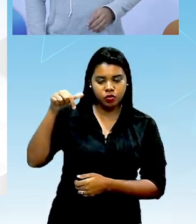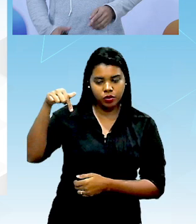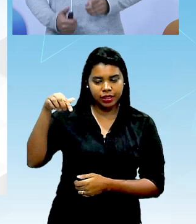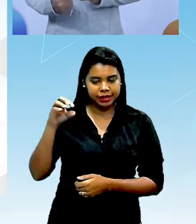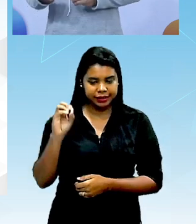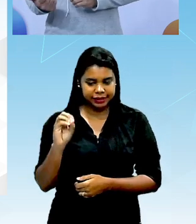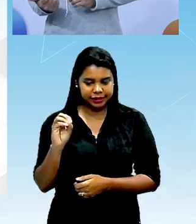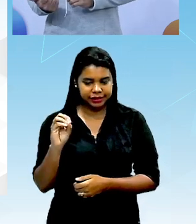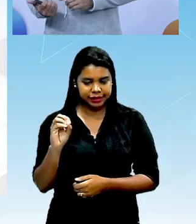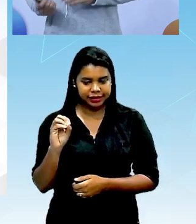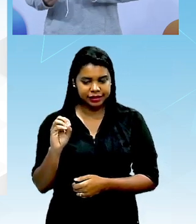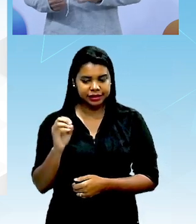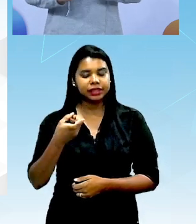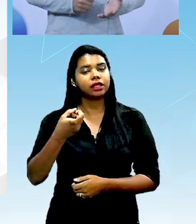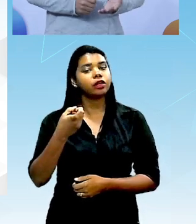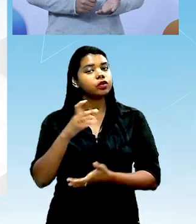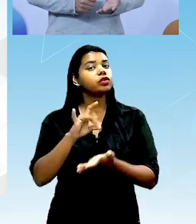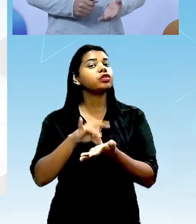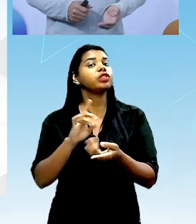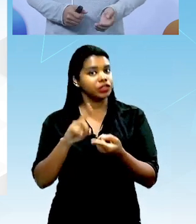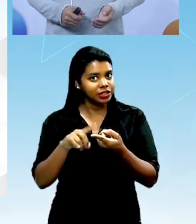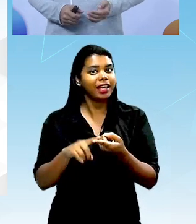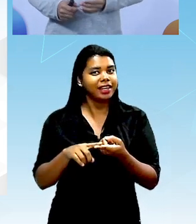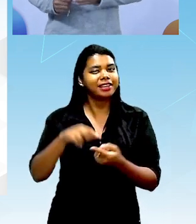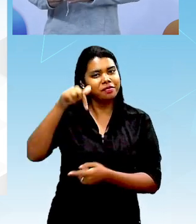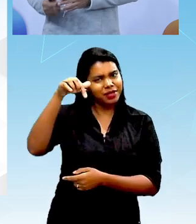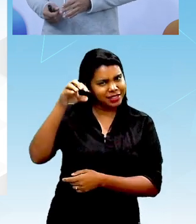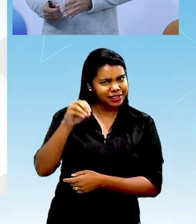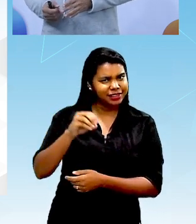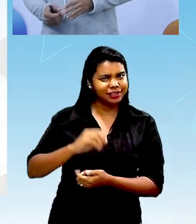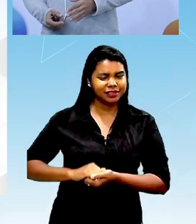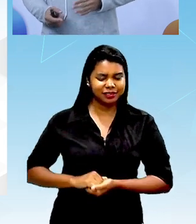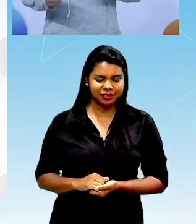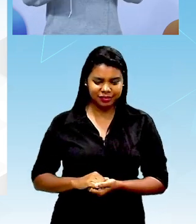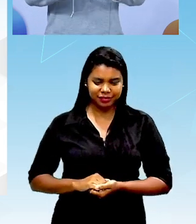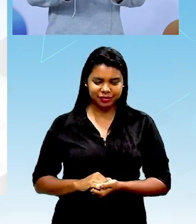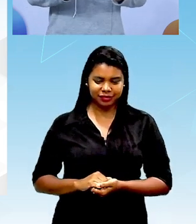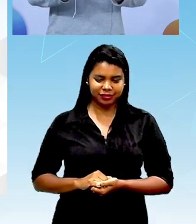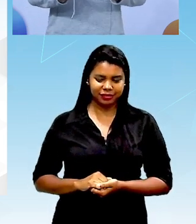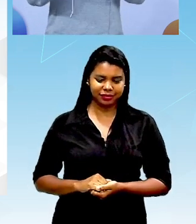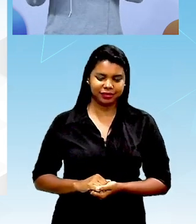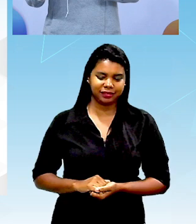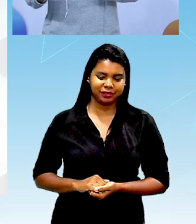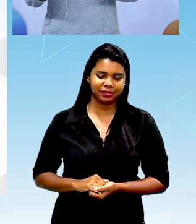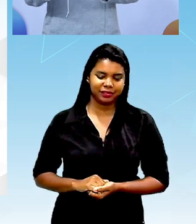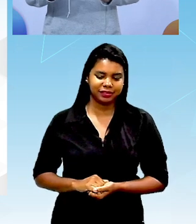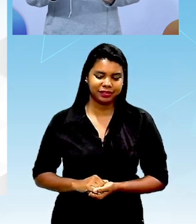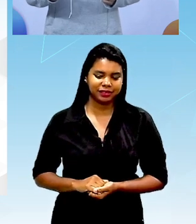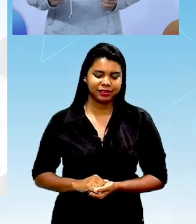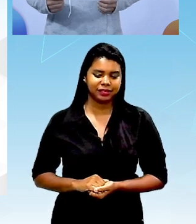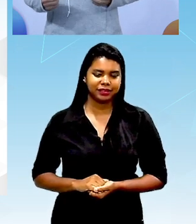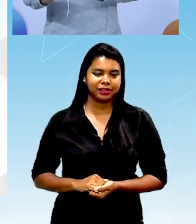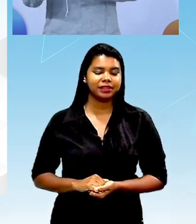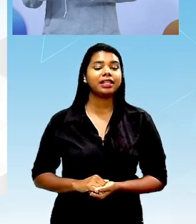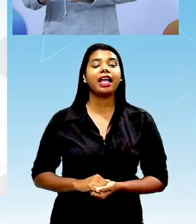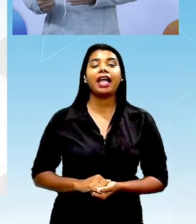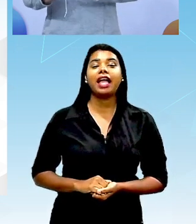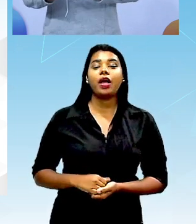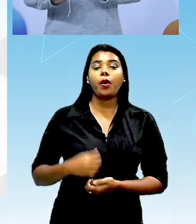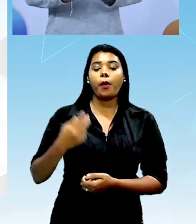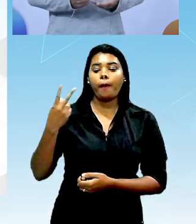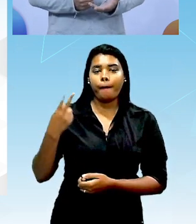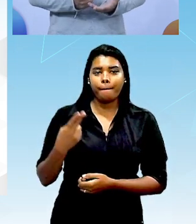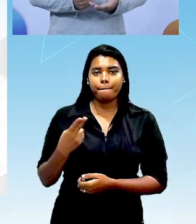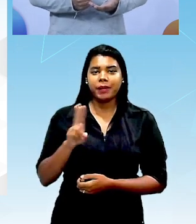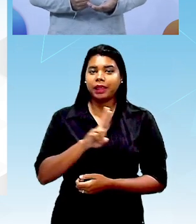graus. E o X também vale 70 graus. Então, quando eu tenho um triângulo com dois ângulos de base iguais, ele tem um